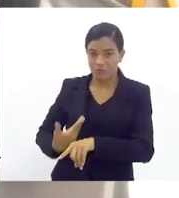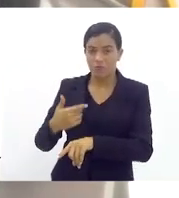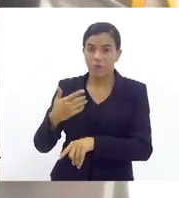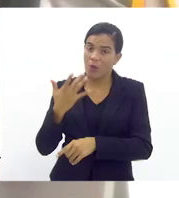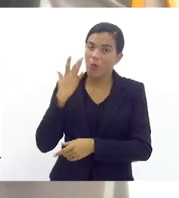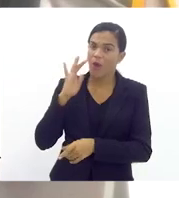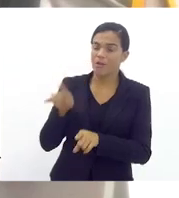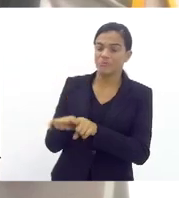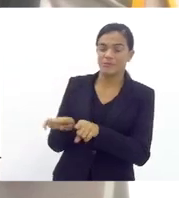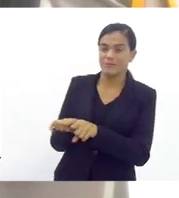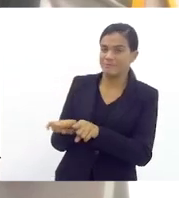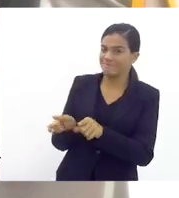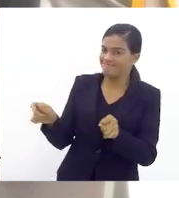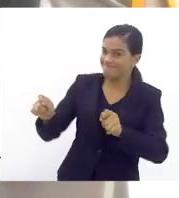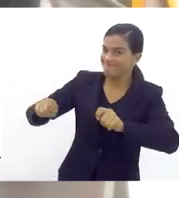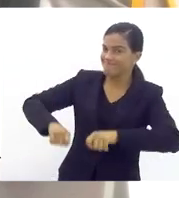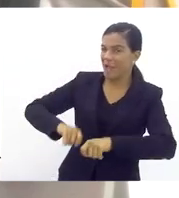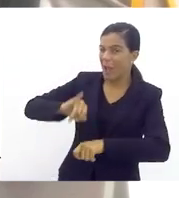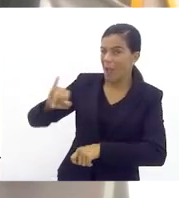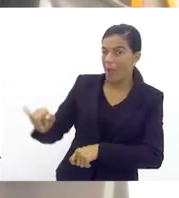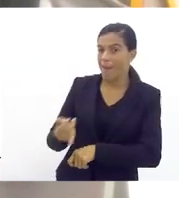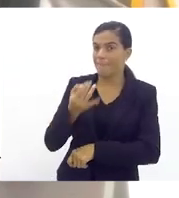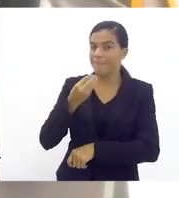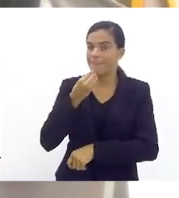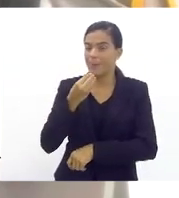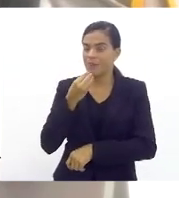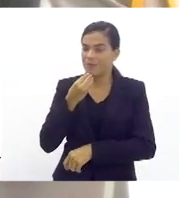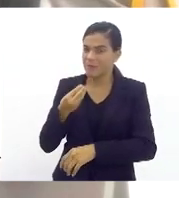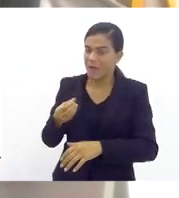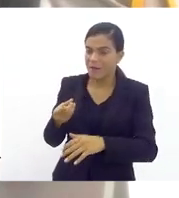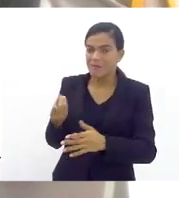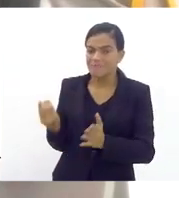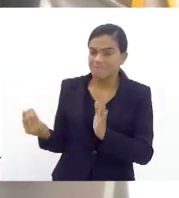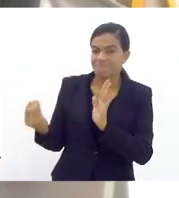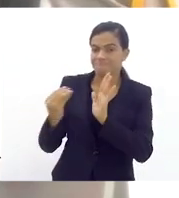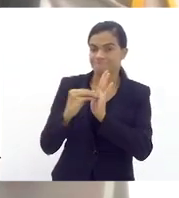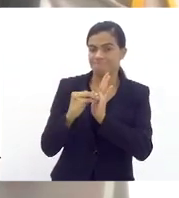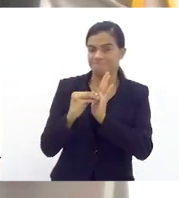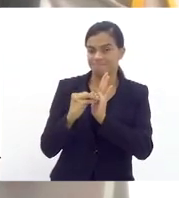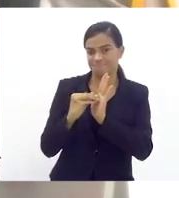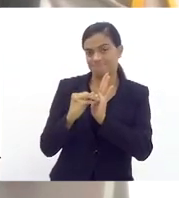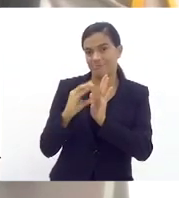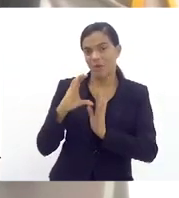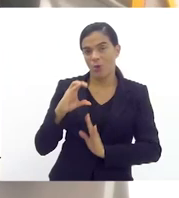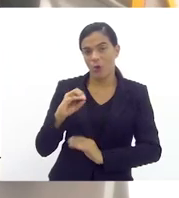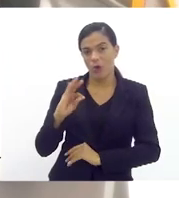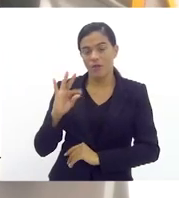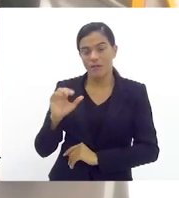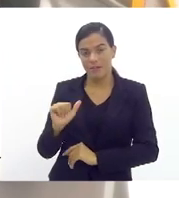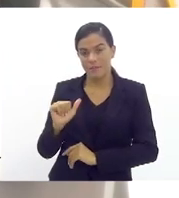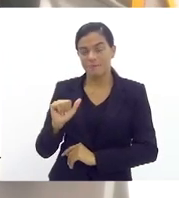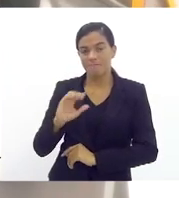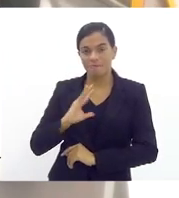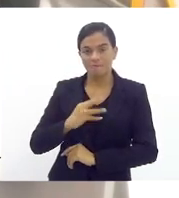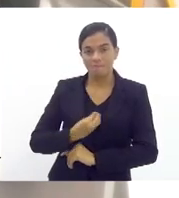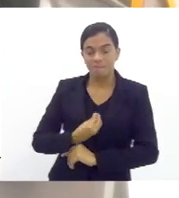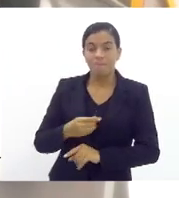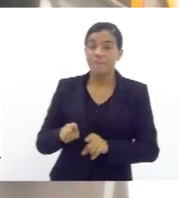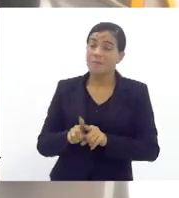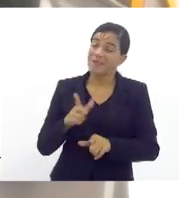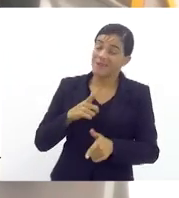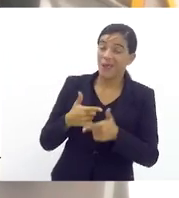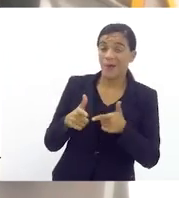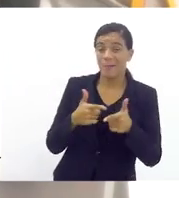aí também já poderia ser o pontapé inicial, pensando aqui no âmbito do Rio. E existem alguns